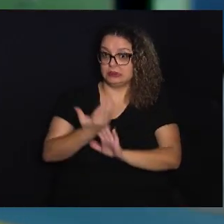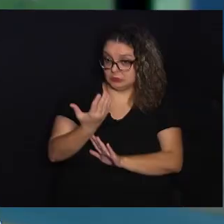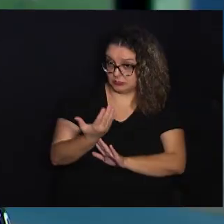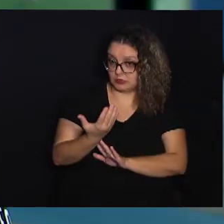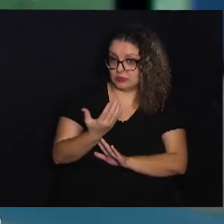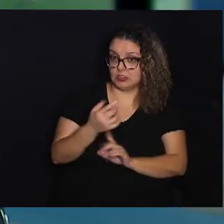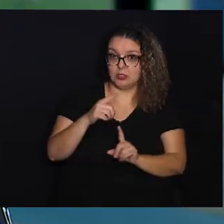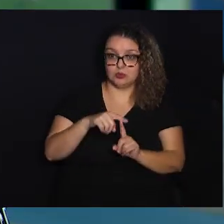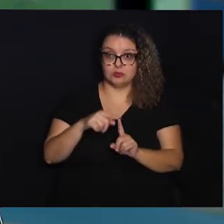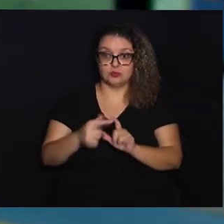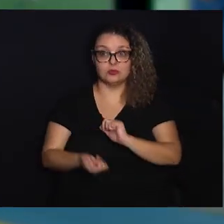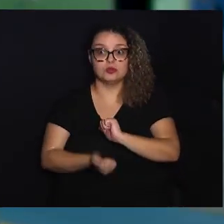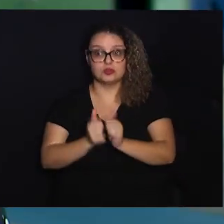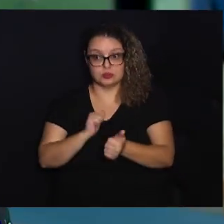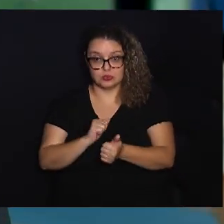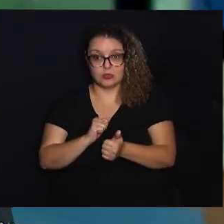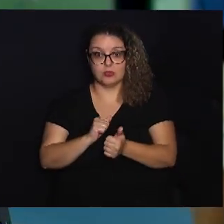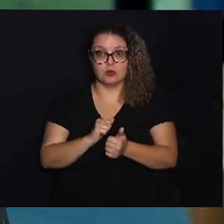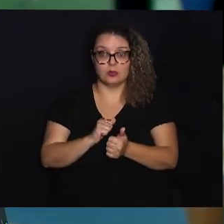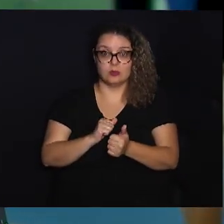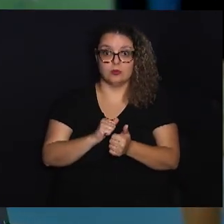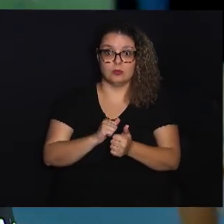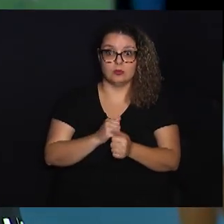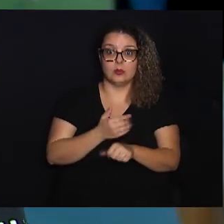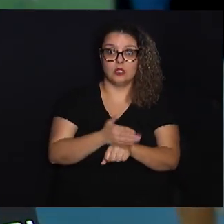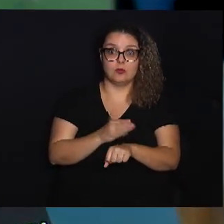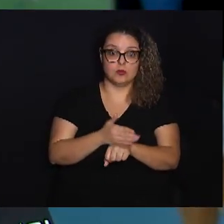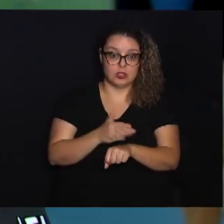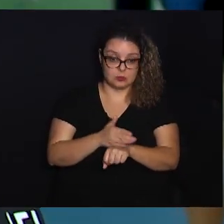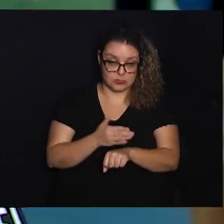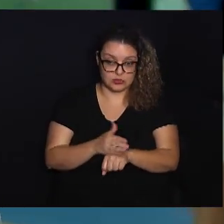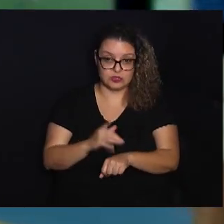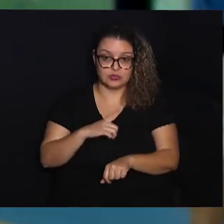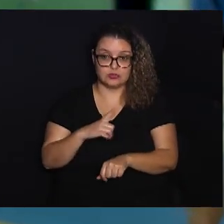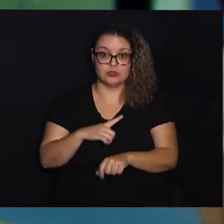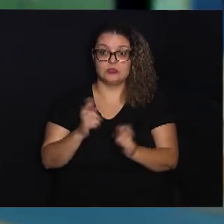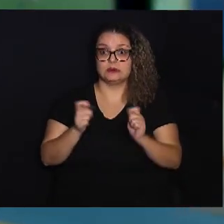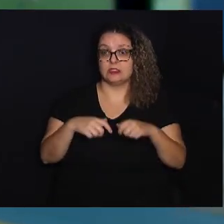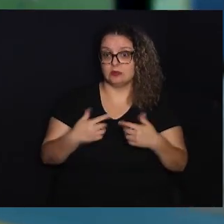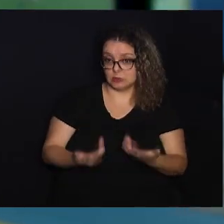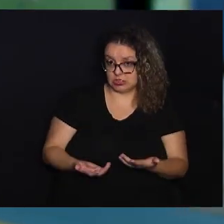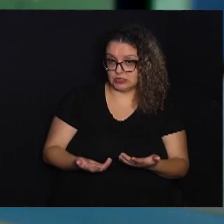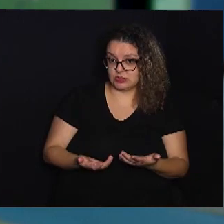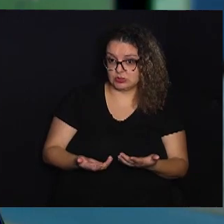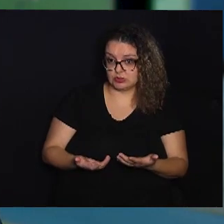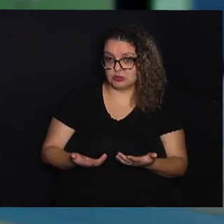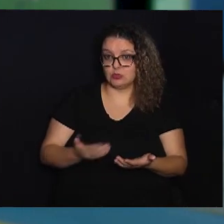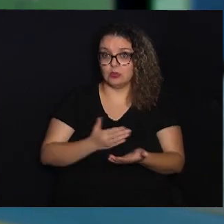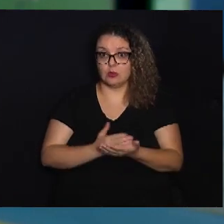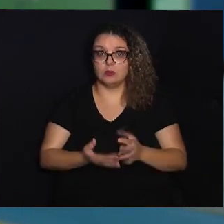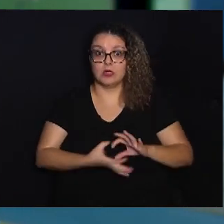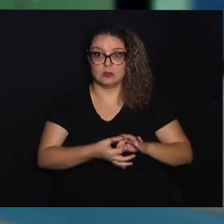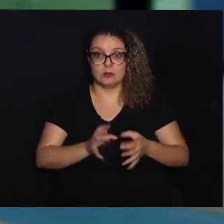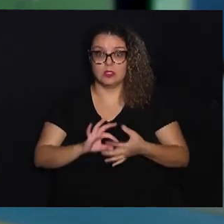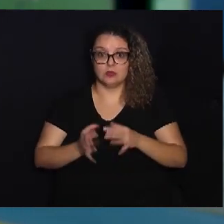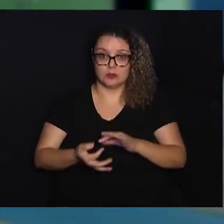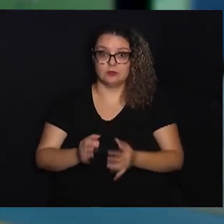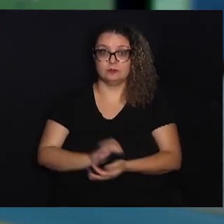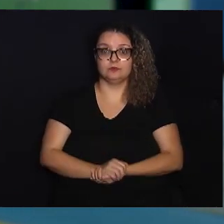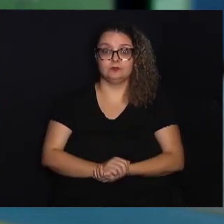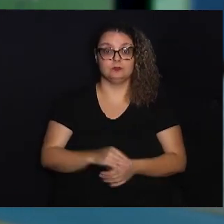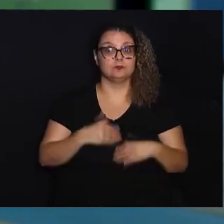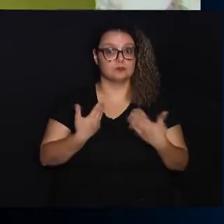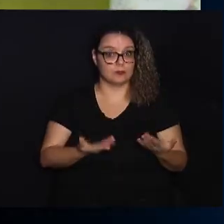Olímpicos. Tá? Então foi criada uma modalidade esportiva para que os praticantes tivessem essa possibilidade de ingressar nos